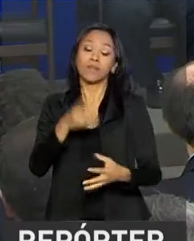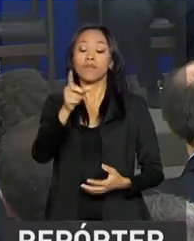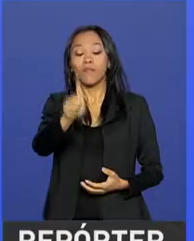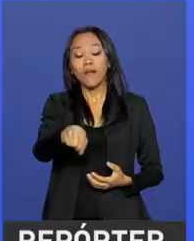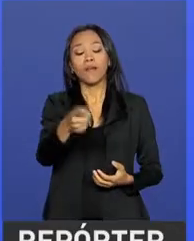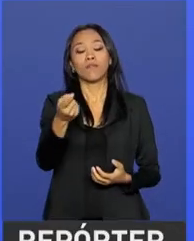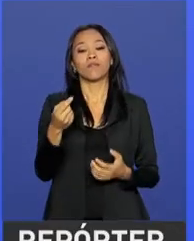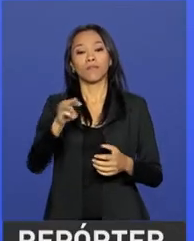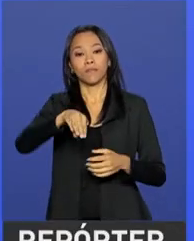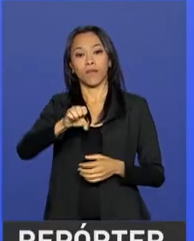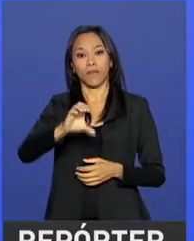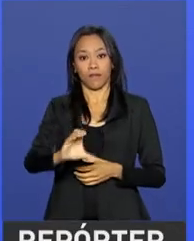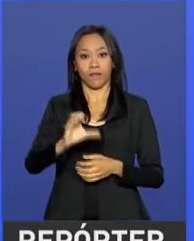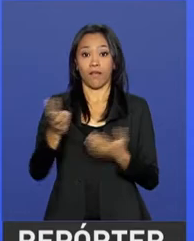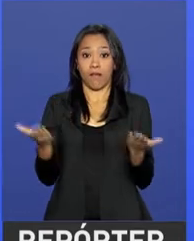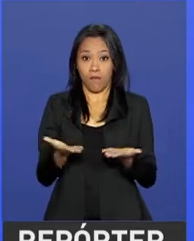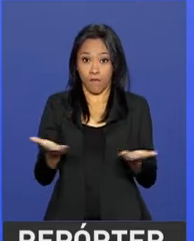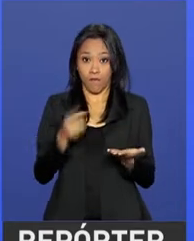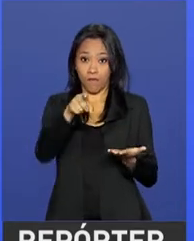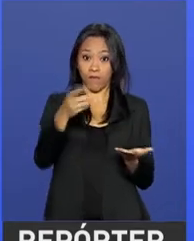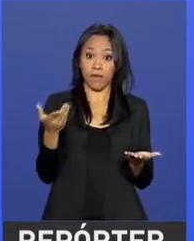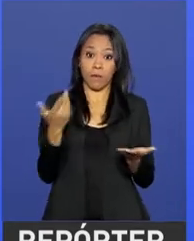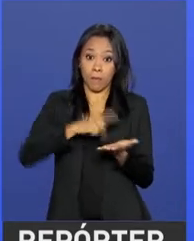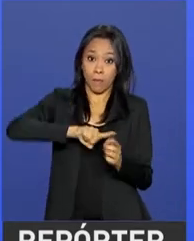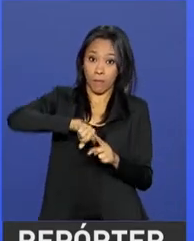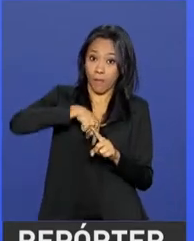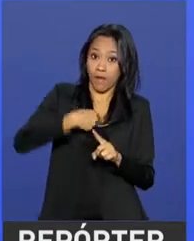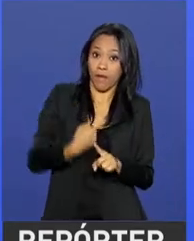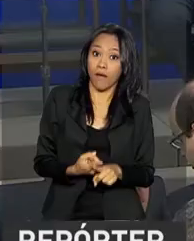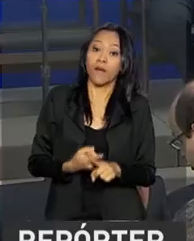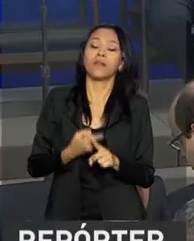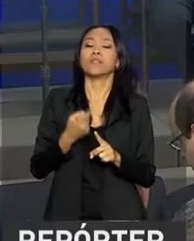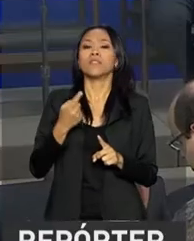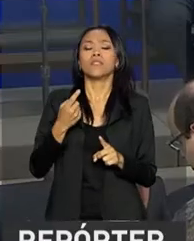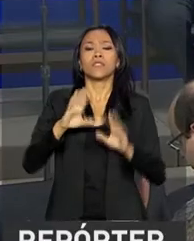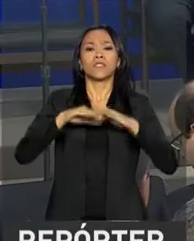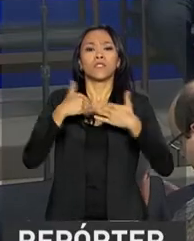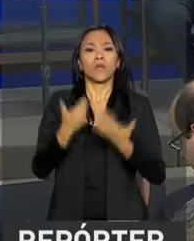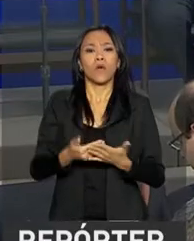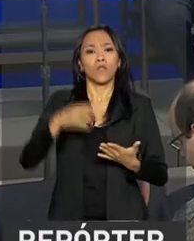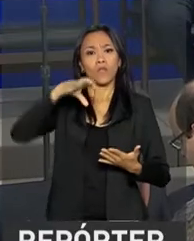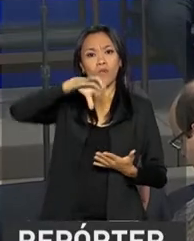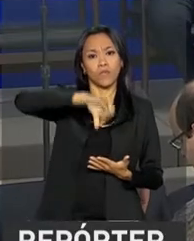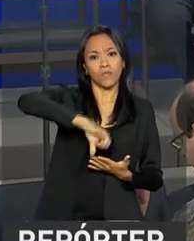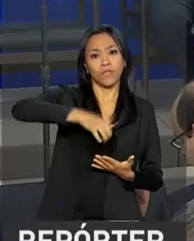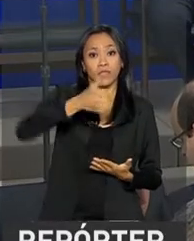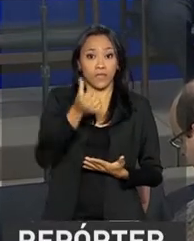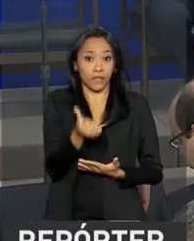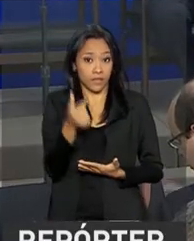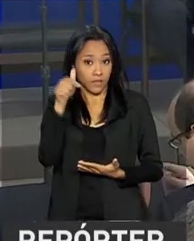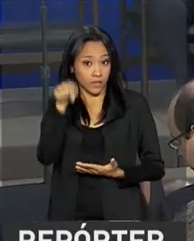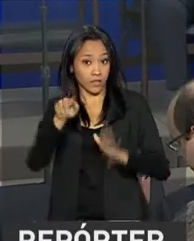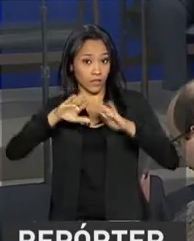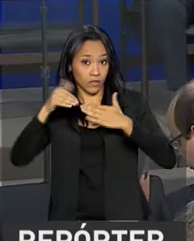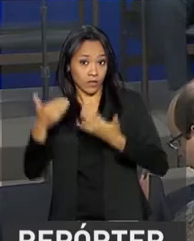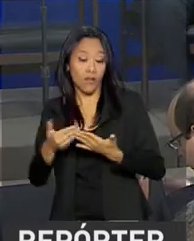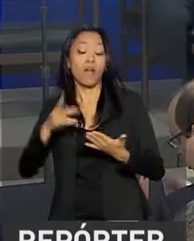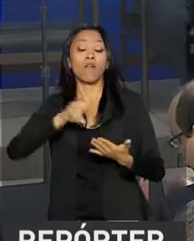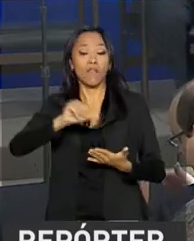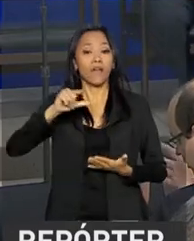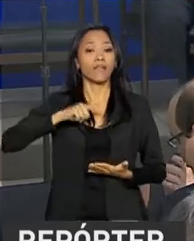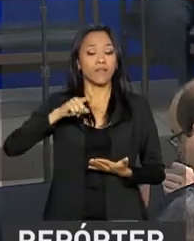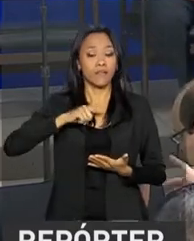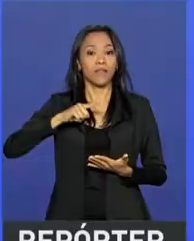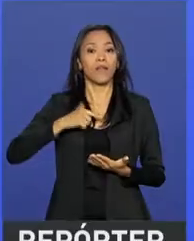educação agora com a ampliação a os de 967 escolas terão atividades durante